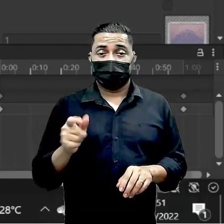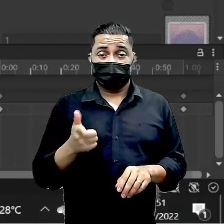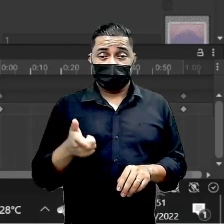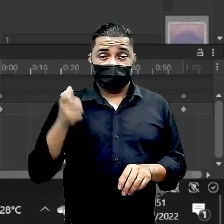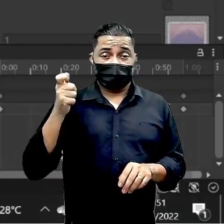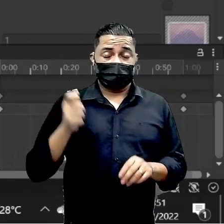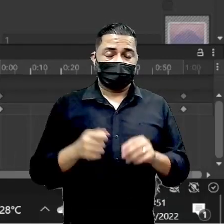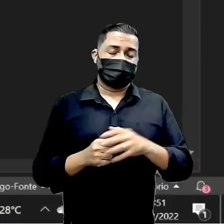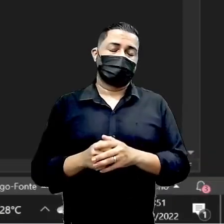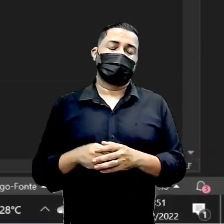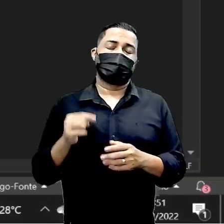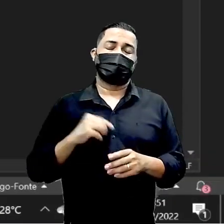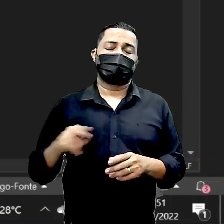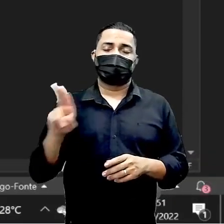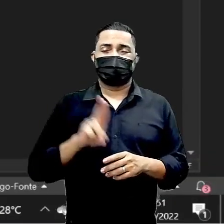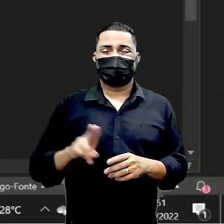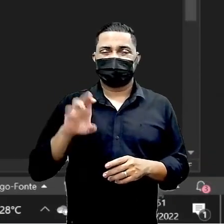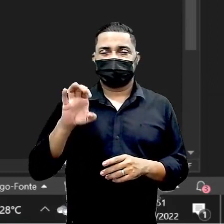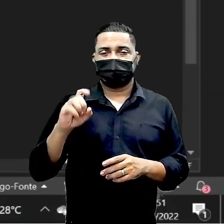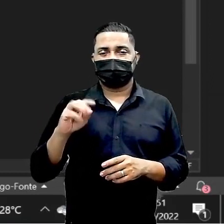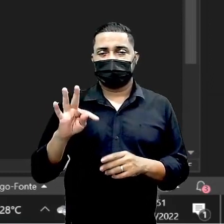vamos aqui de novo para o editor.